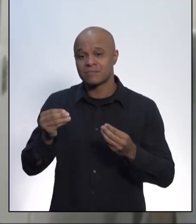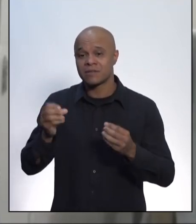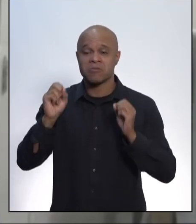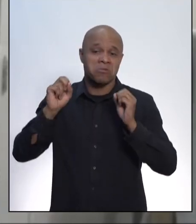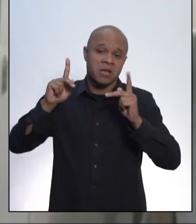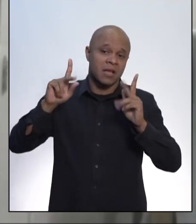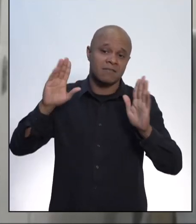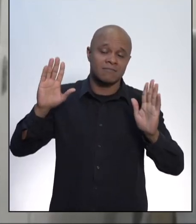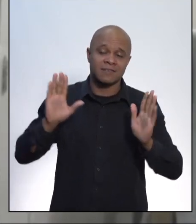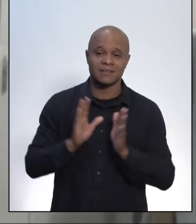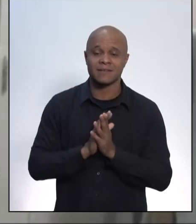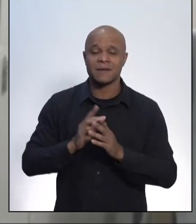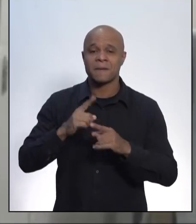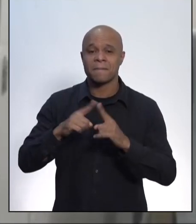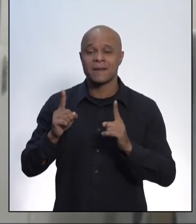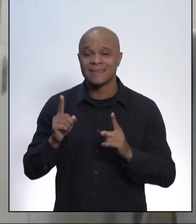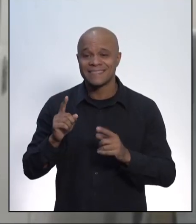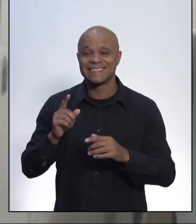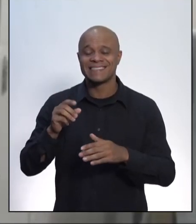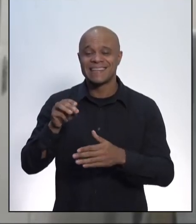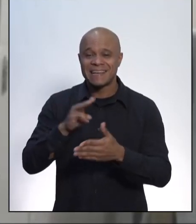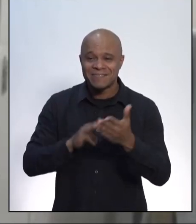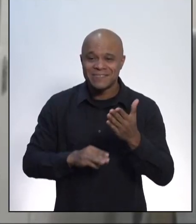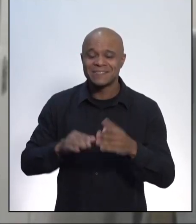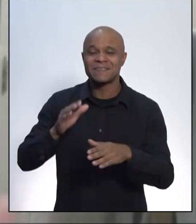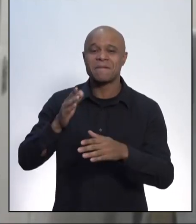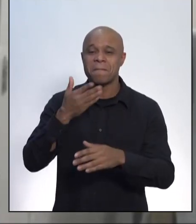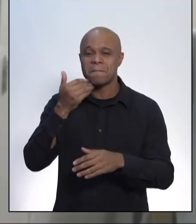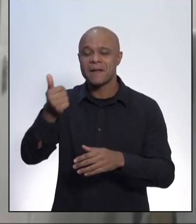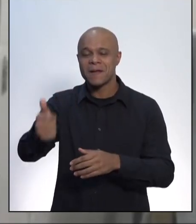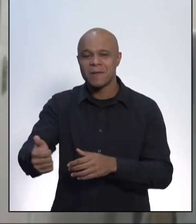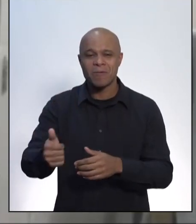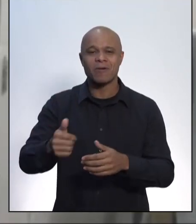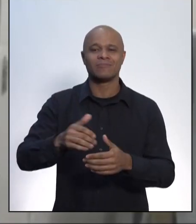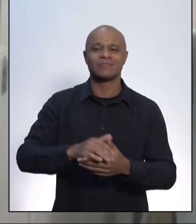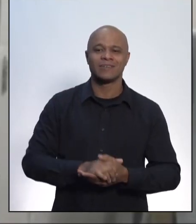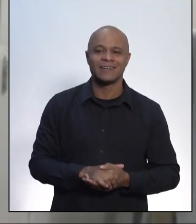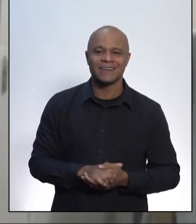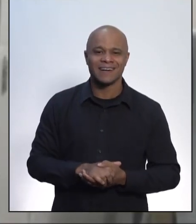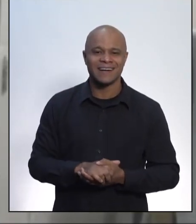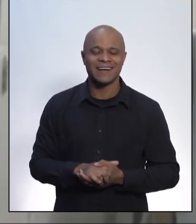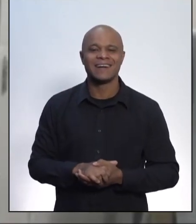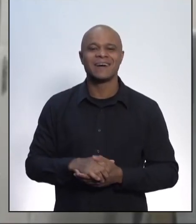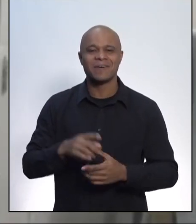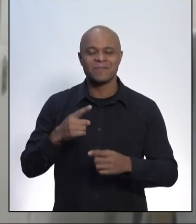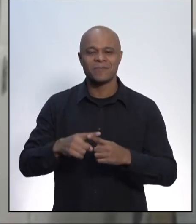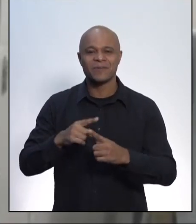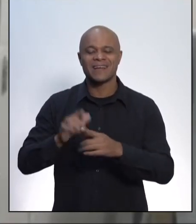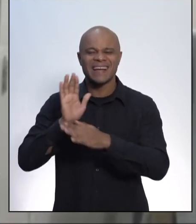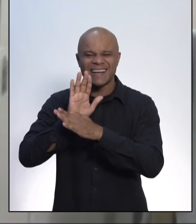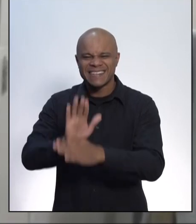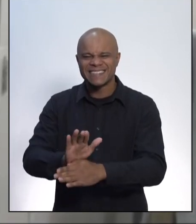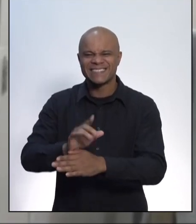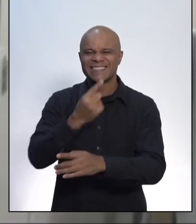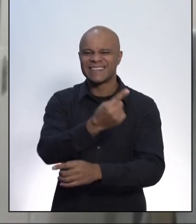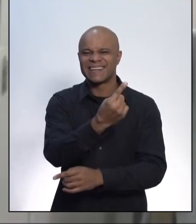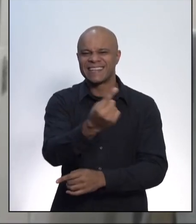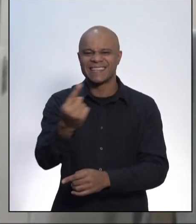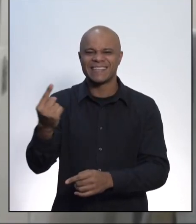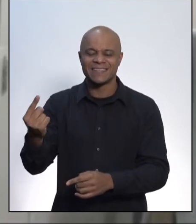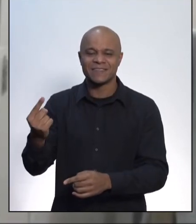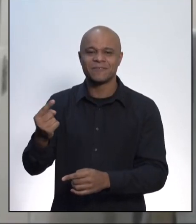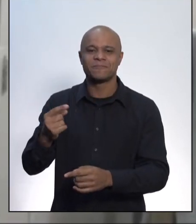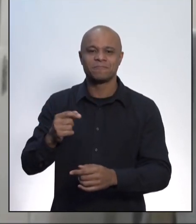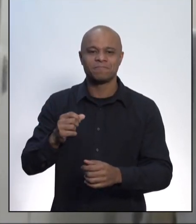acaba se tornando consequência, ou seja, eu acho que isso é a grande magia do empreendedorismo, né? Você poder proporcionar esse tipo de coisa para as